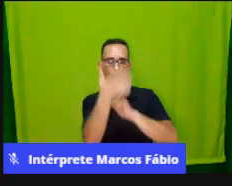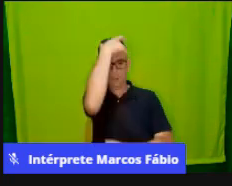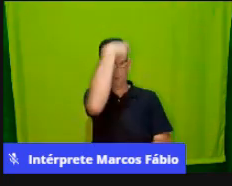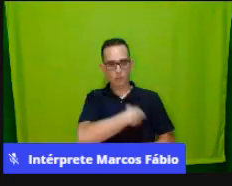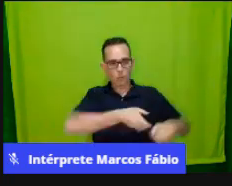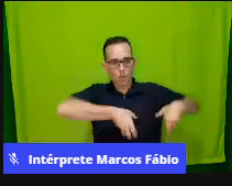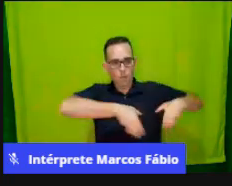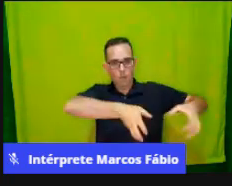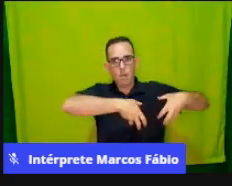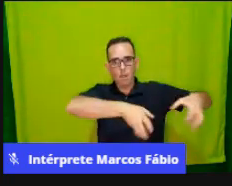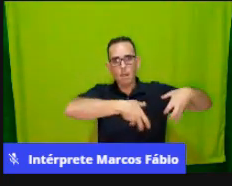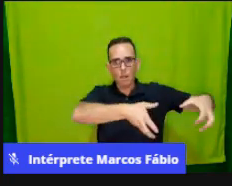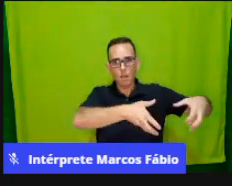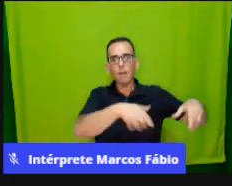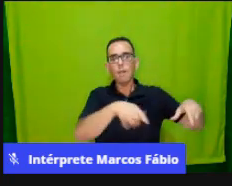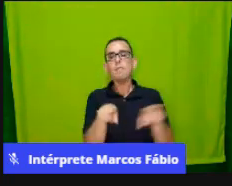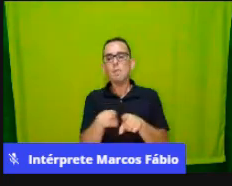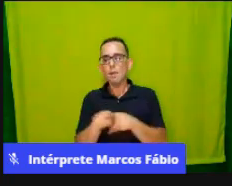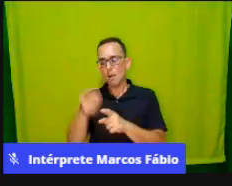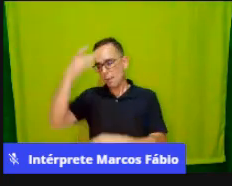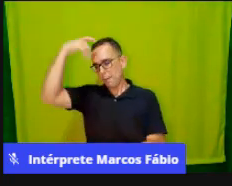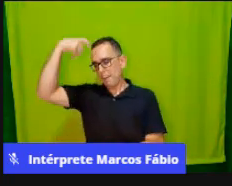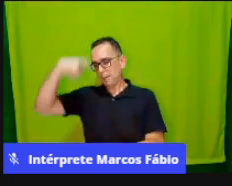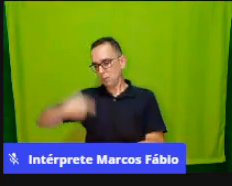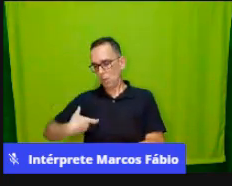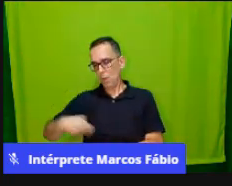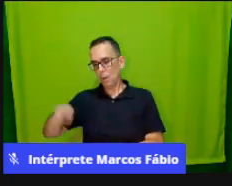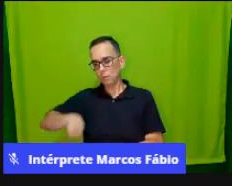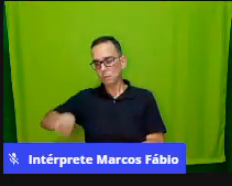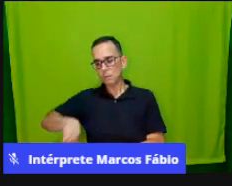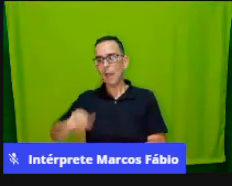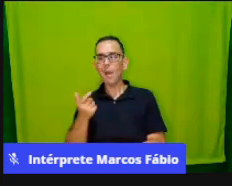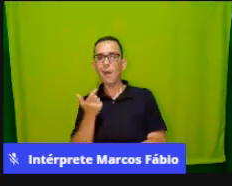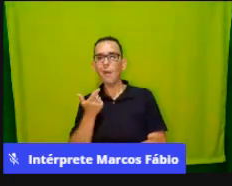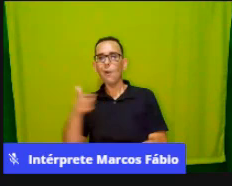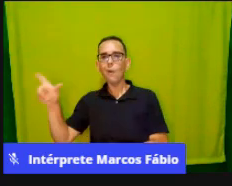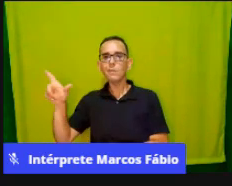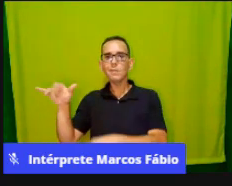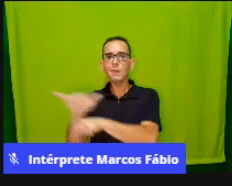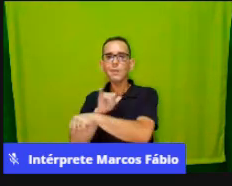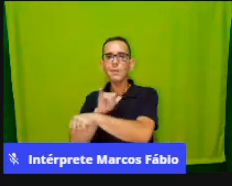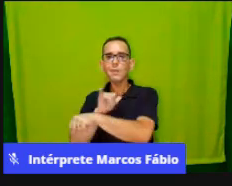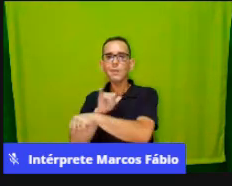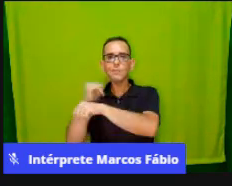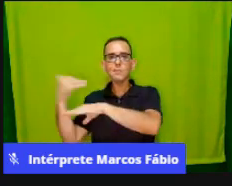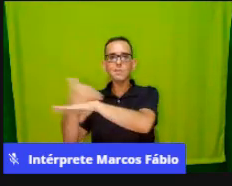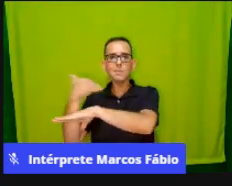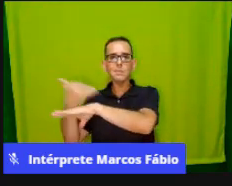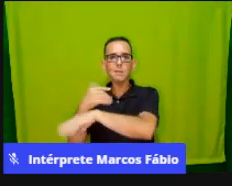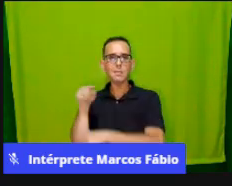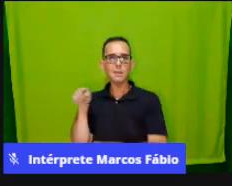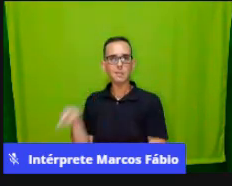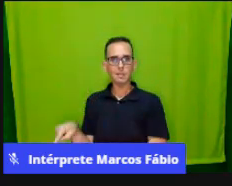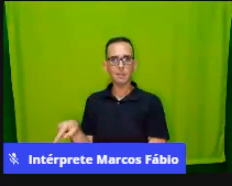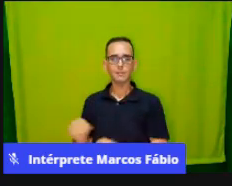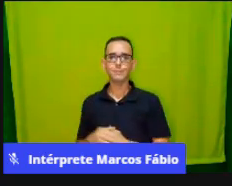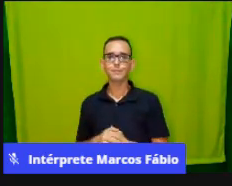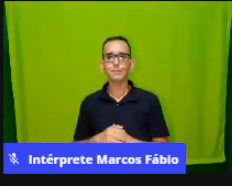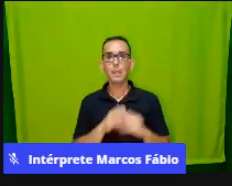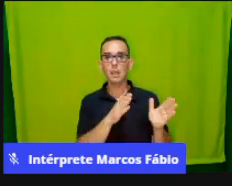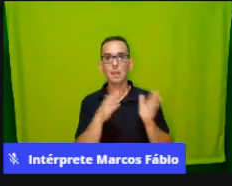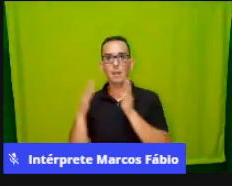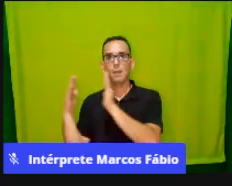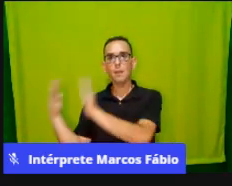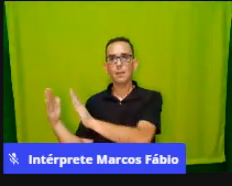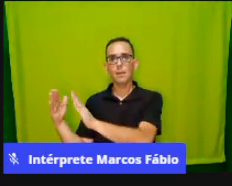de rodas, como para a pessoa que utiliza outro tipo de recurso para acessibilidade. Ao lado, nós